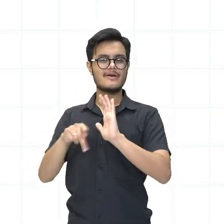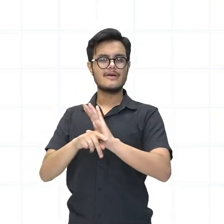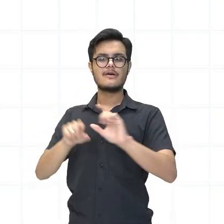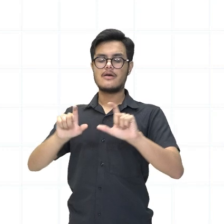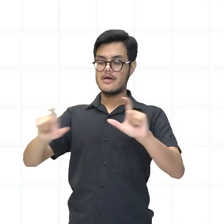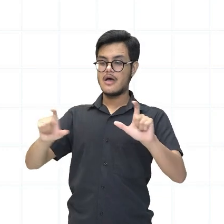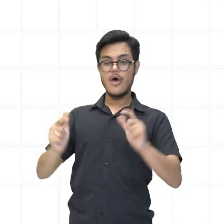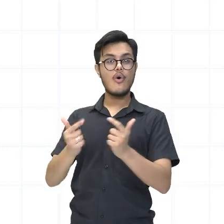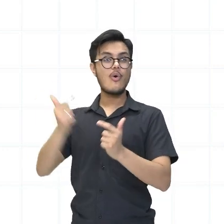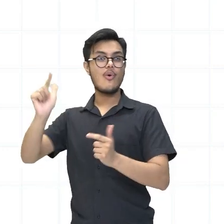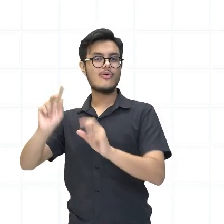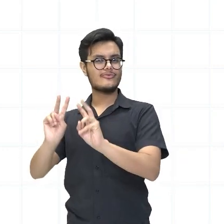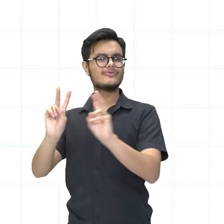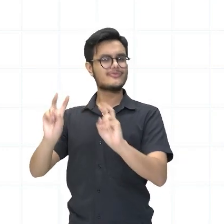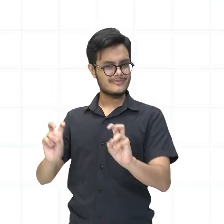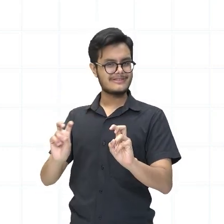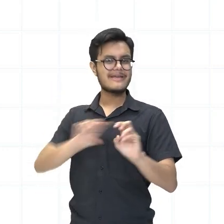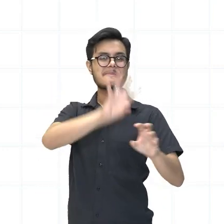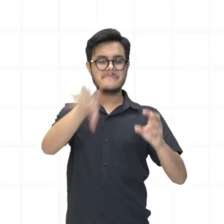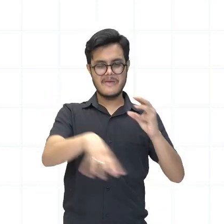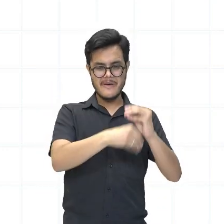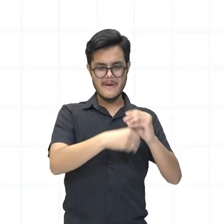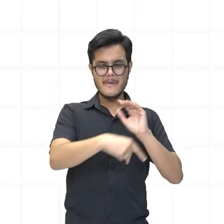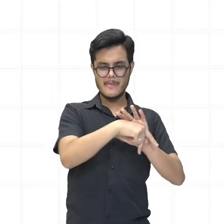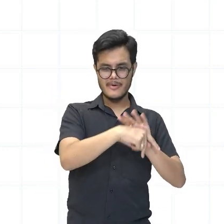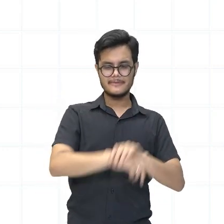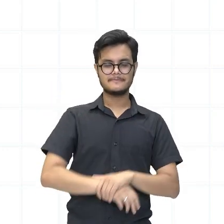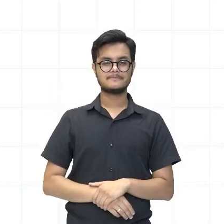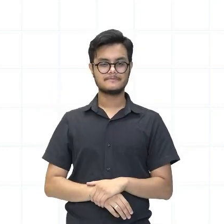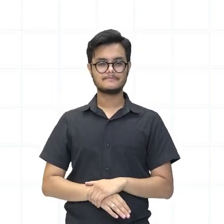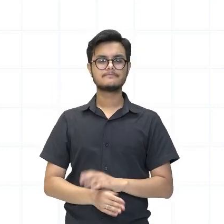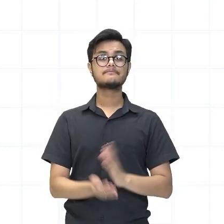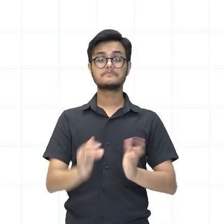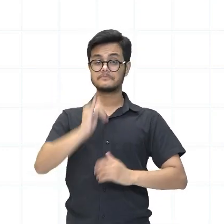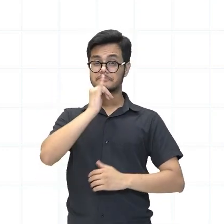aborda determinado assunto e determinado conteúdo. O primeiro intertítulo, como você